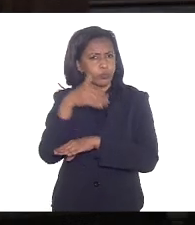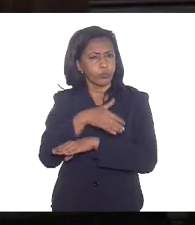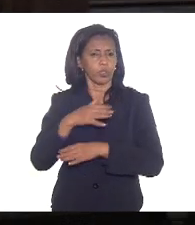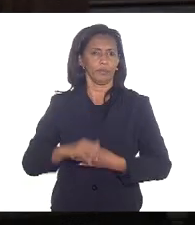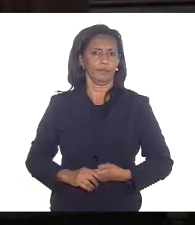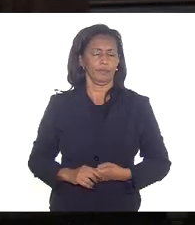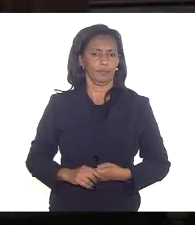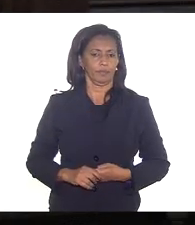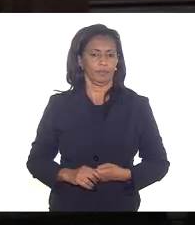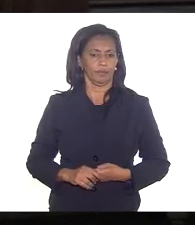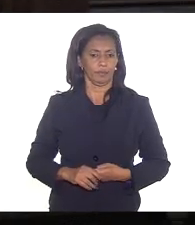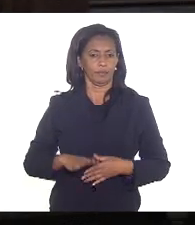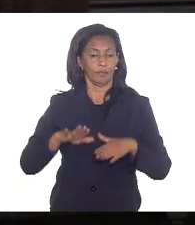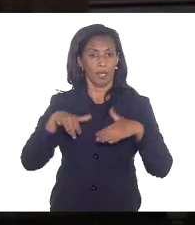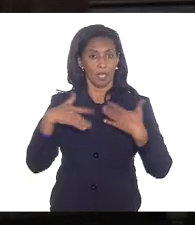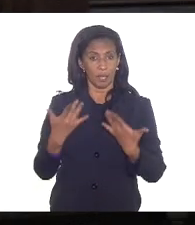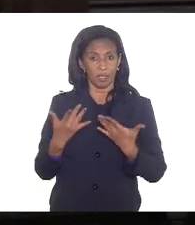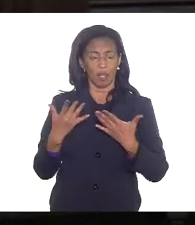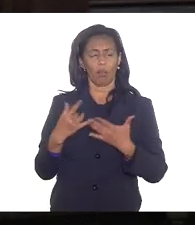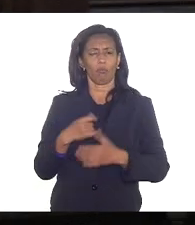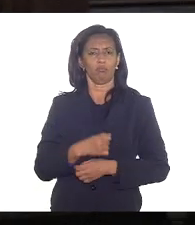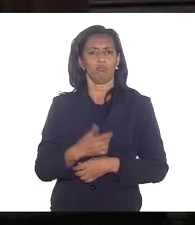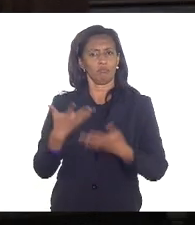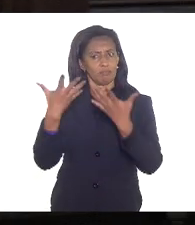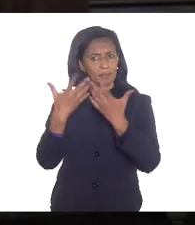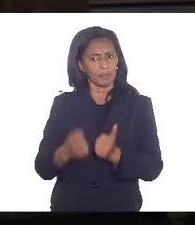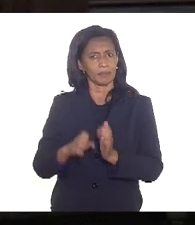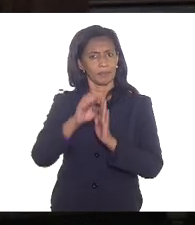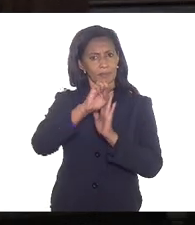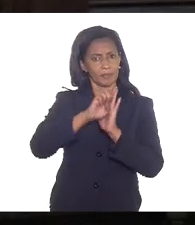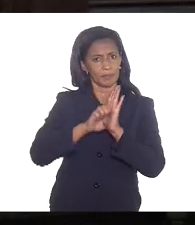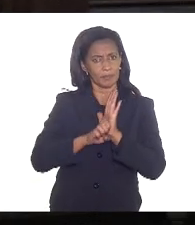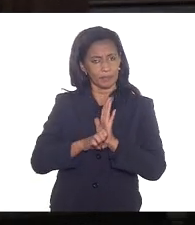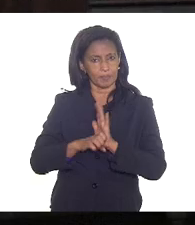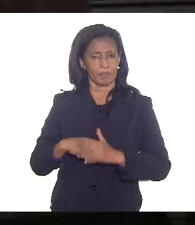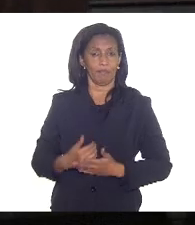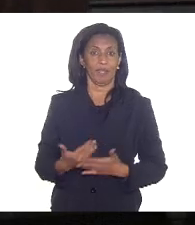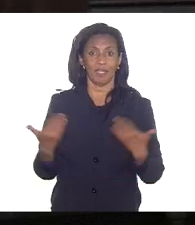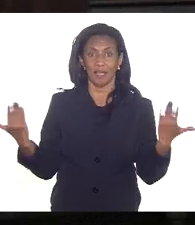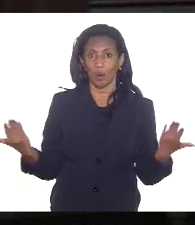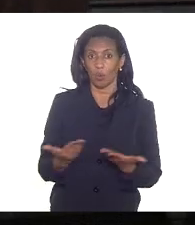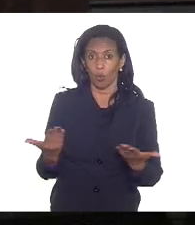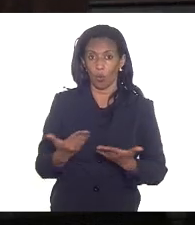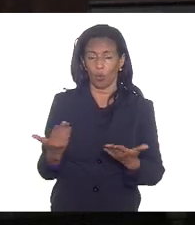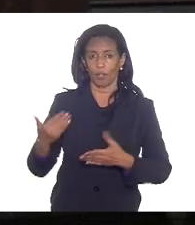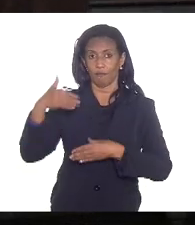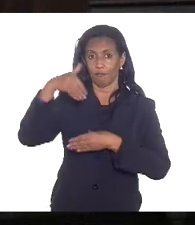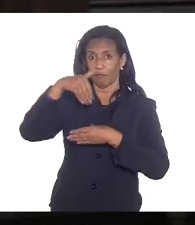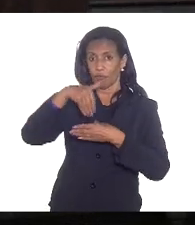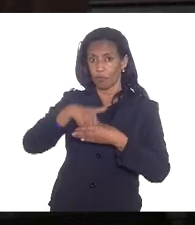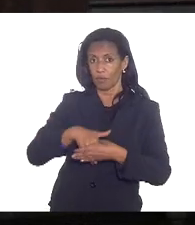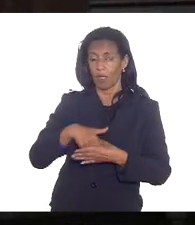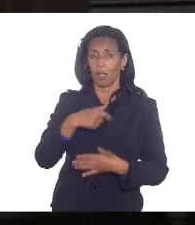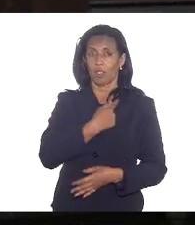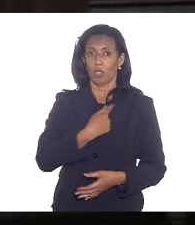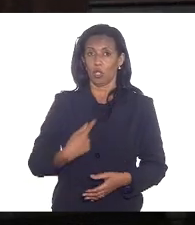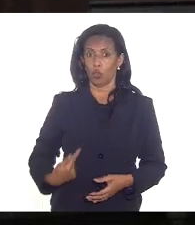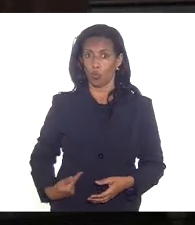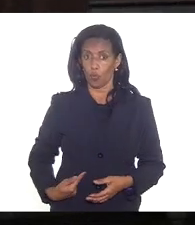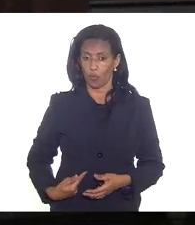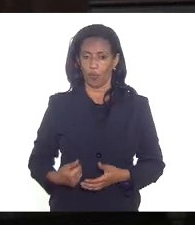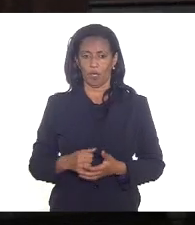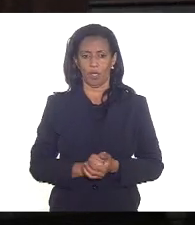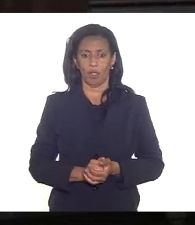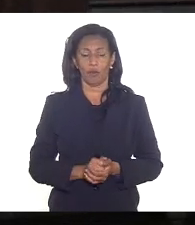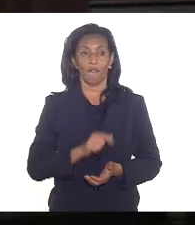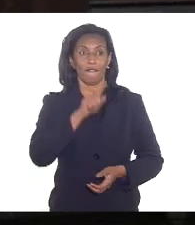bom então sofremos essa e mel o meu cavalo J agora é que o governo ver